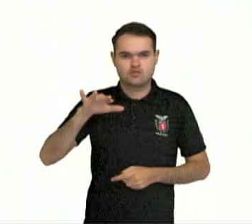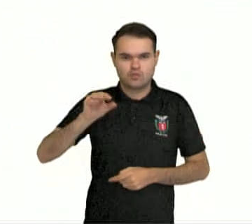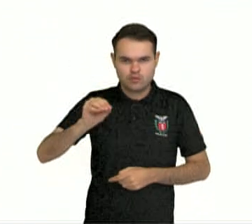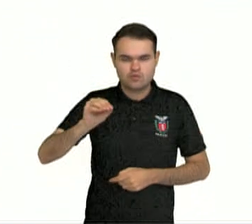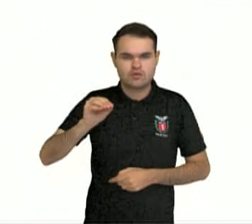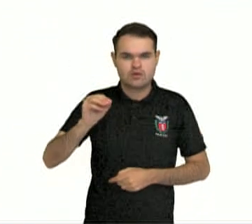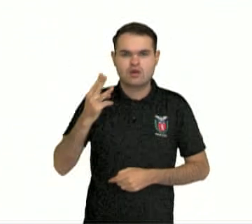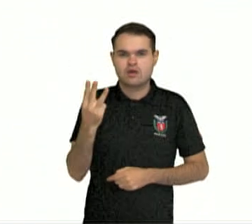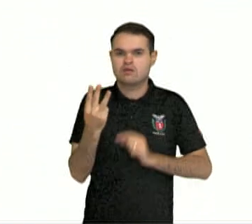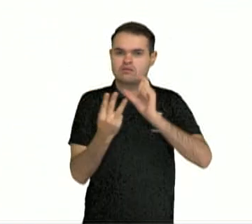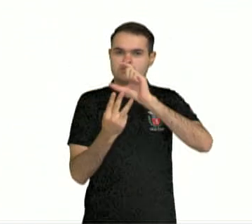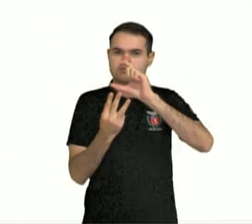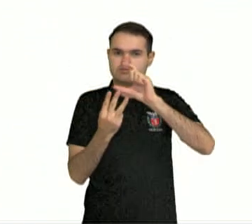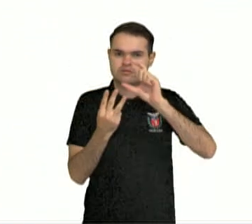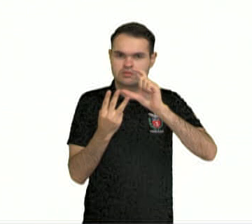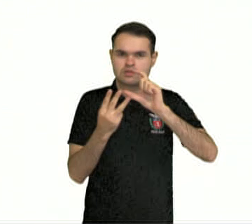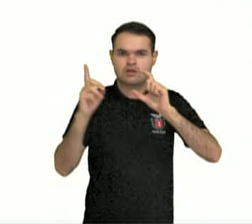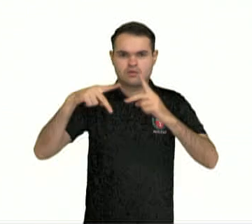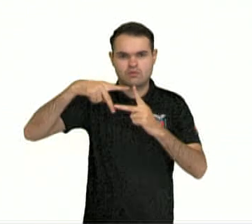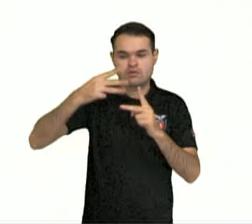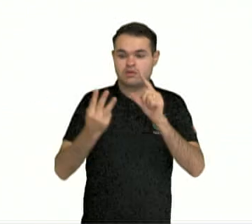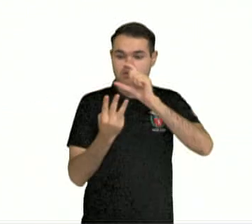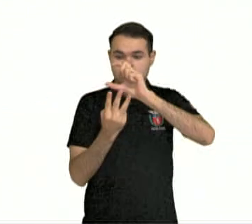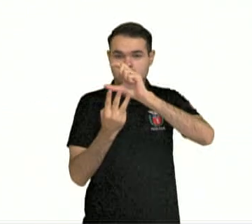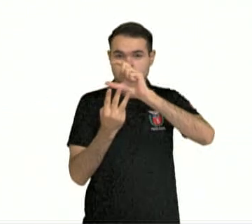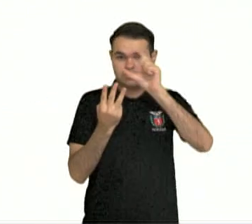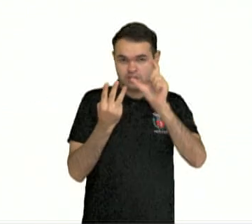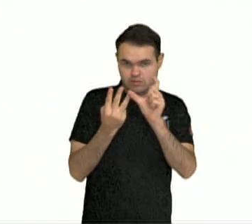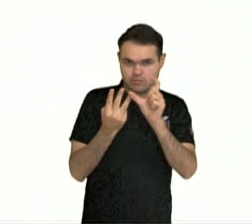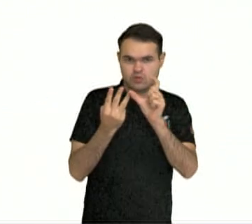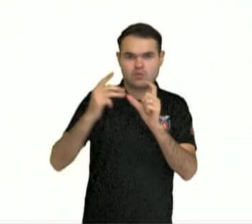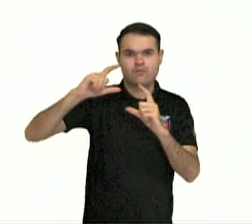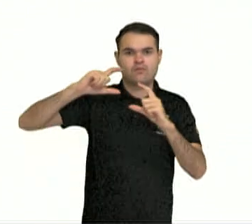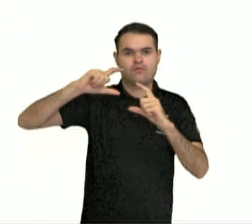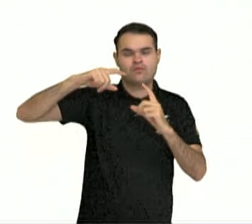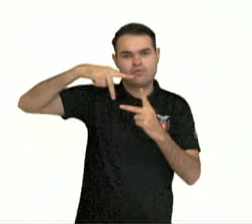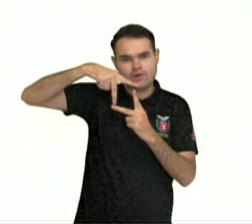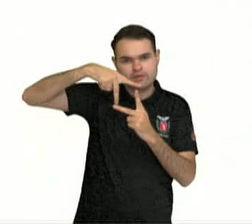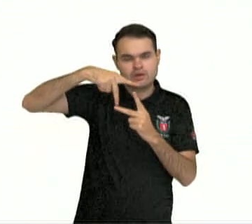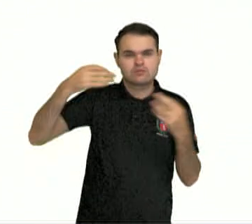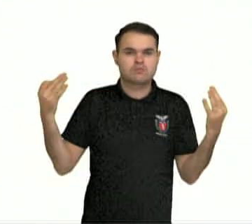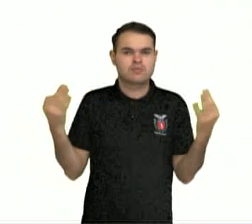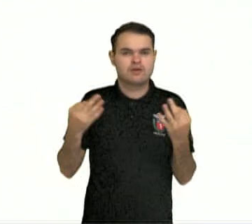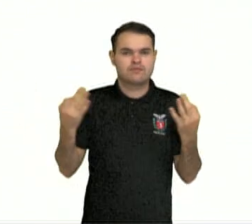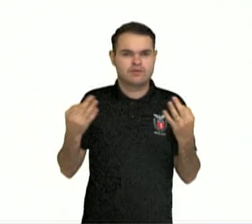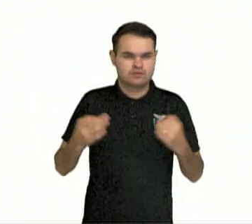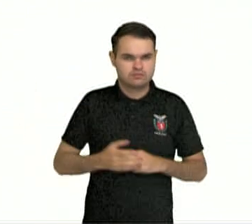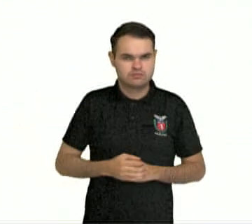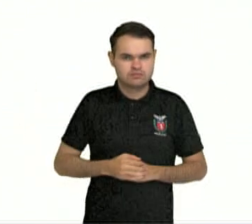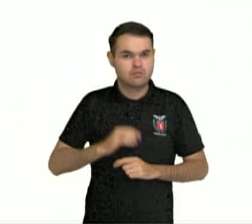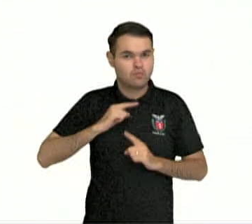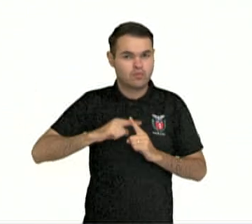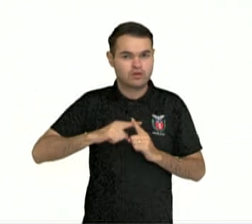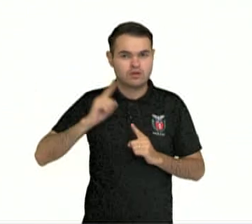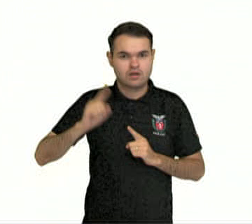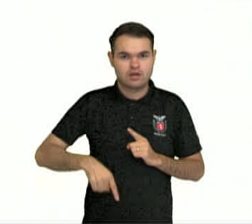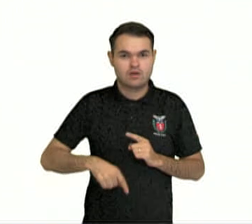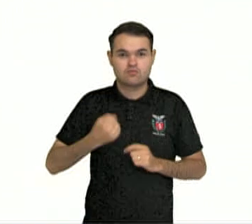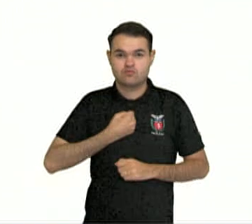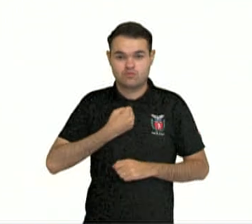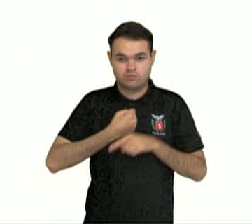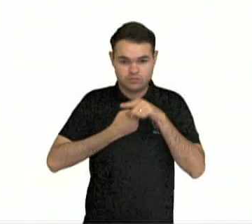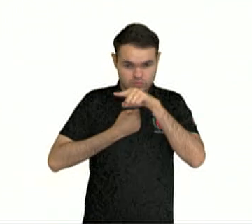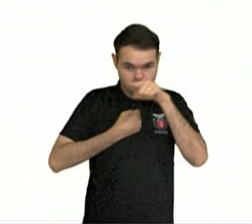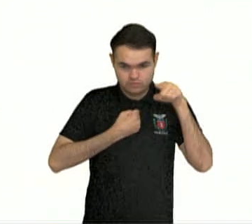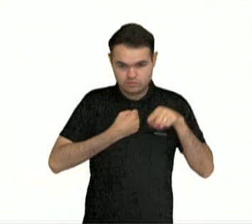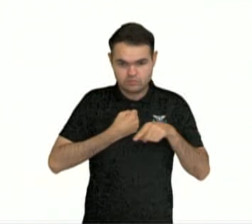trinômio é chamado de trinômio quadrado perfeito. Por quê? Porque existe um número que ao quadrado dá ele.